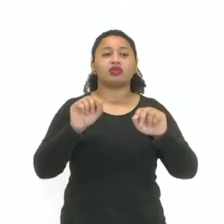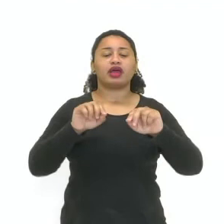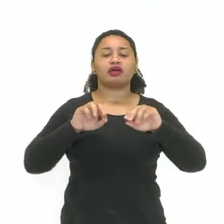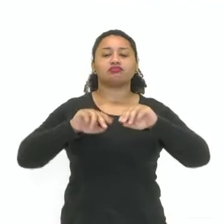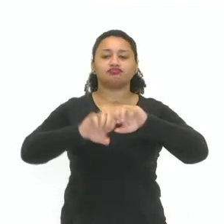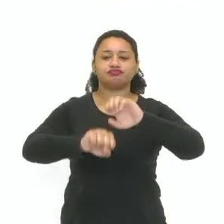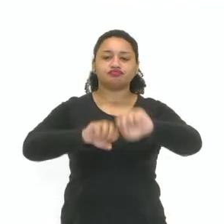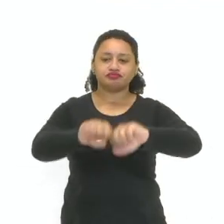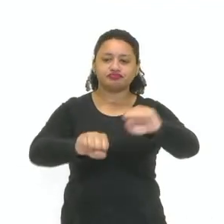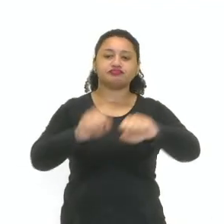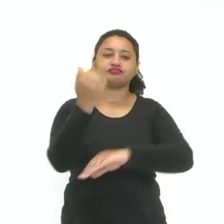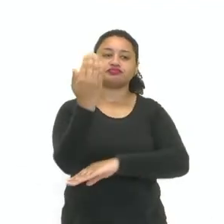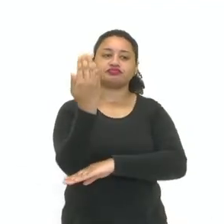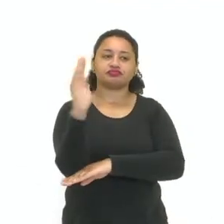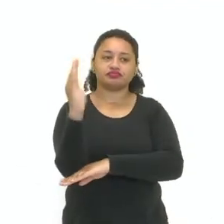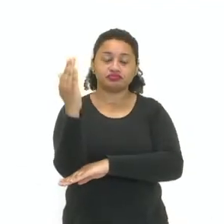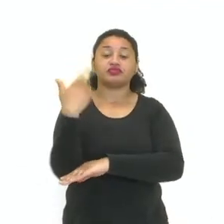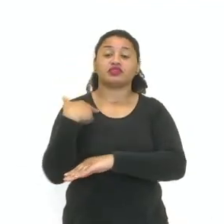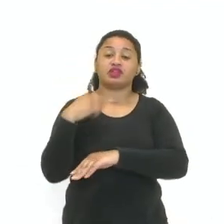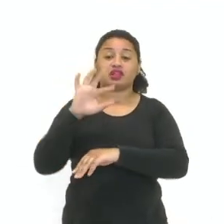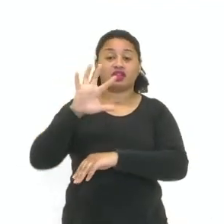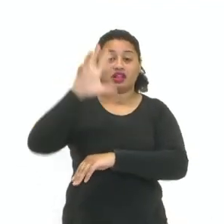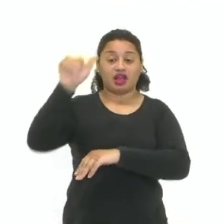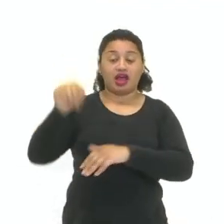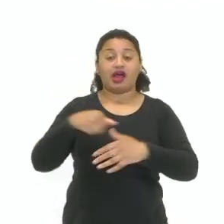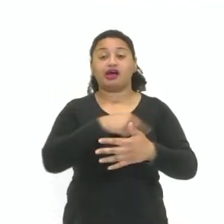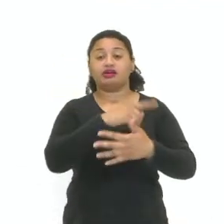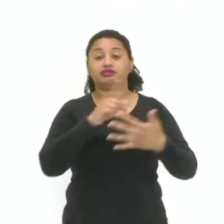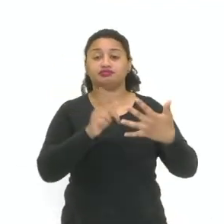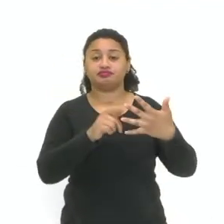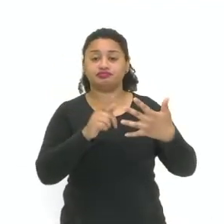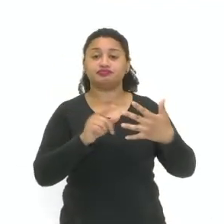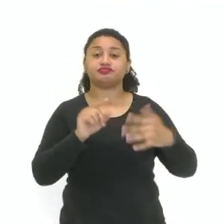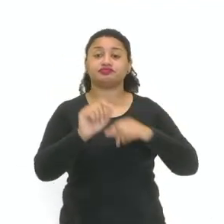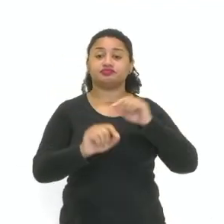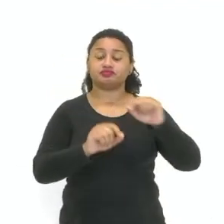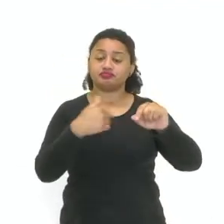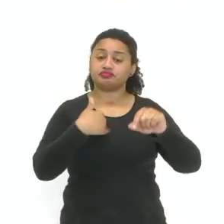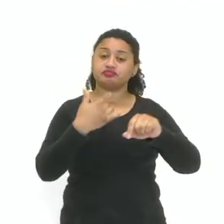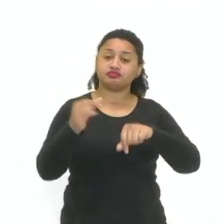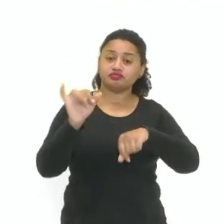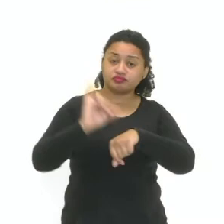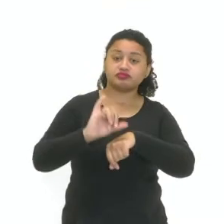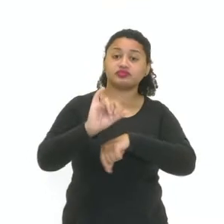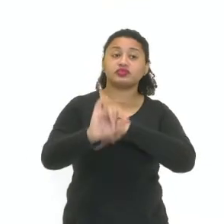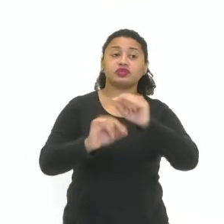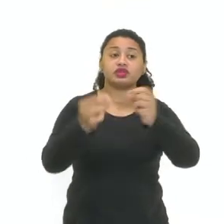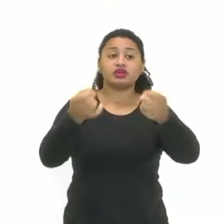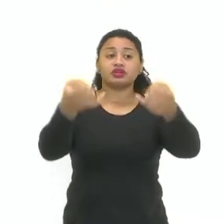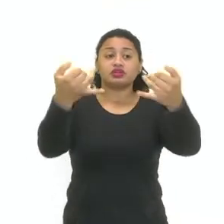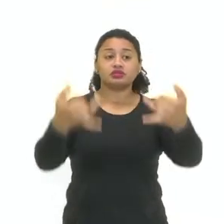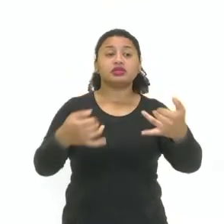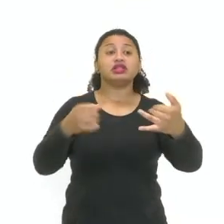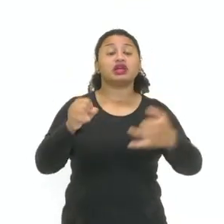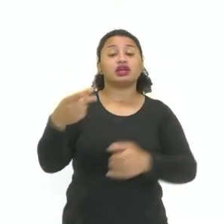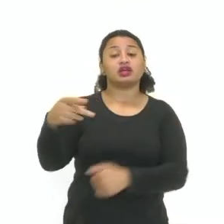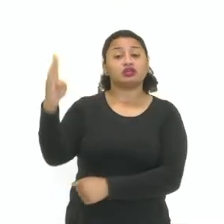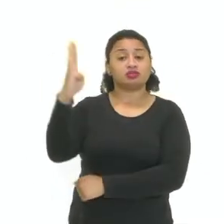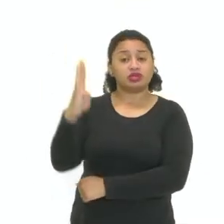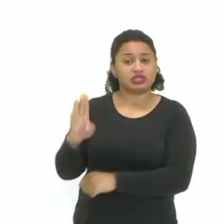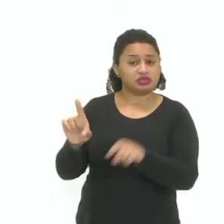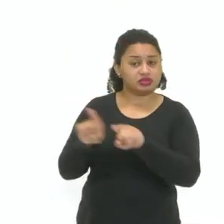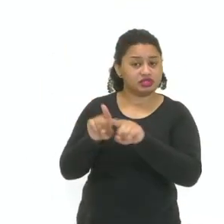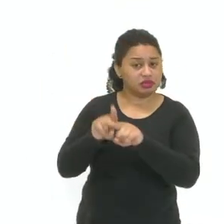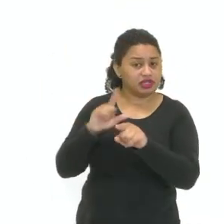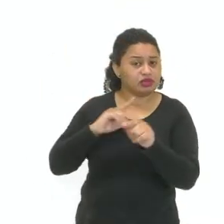de madeira na África Central, então o tema é sobre a África Central e a extração de madeira, explica se no Brasil enfrentamos esse